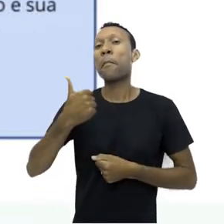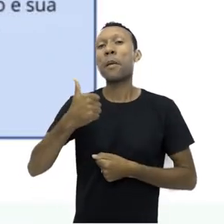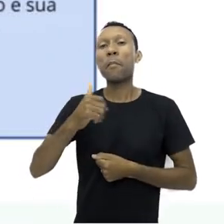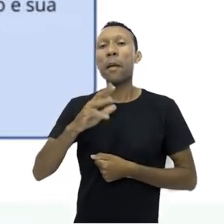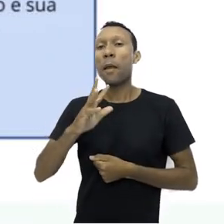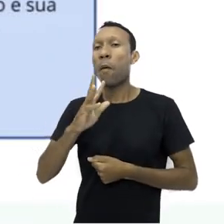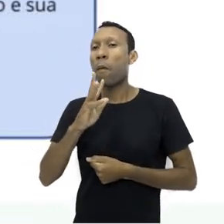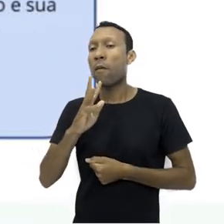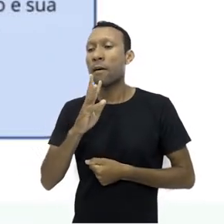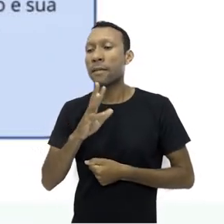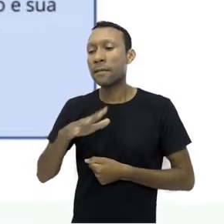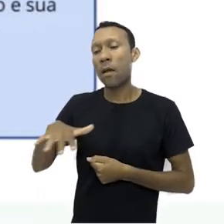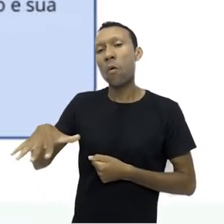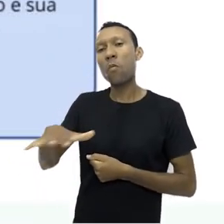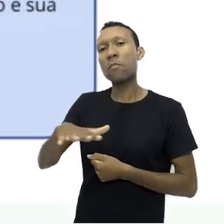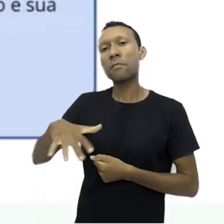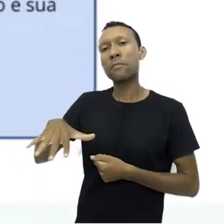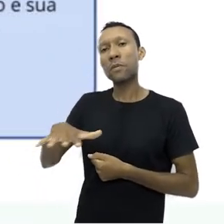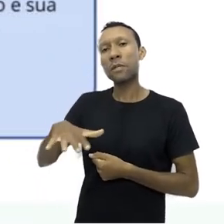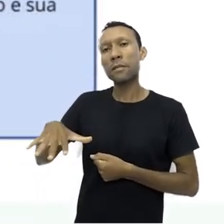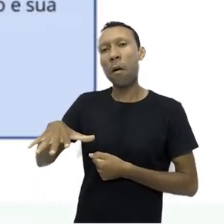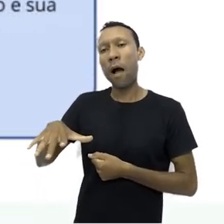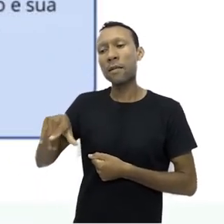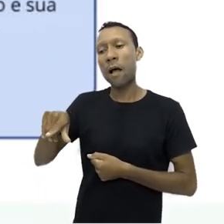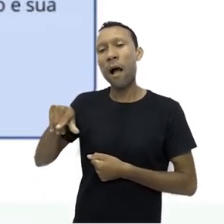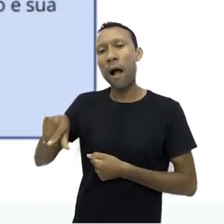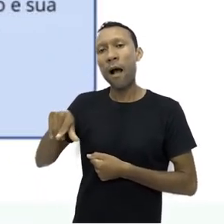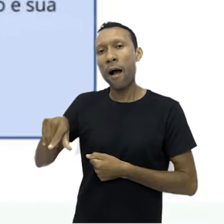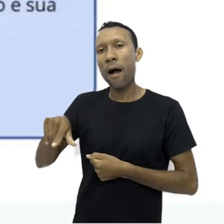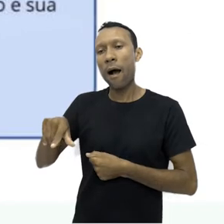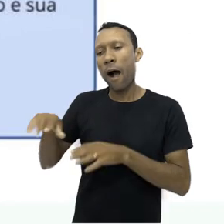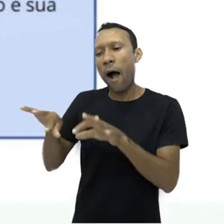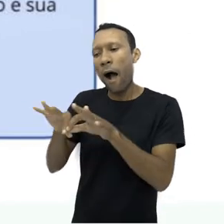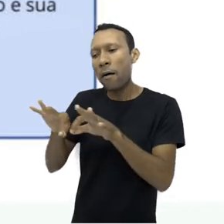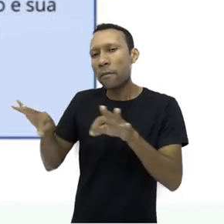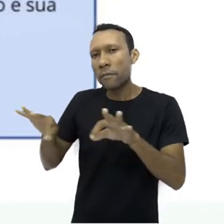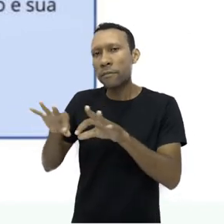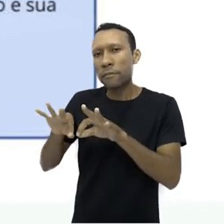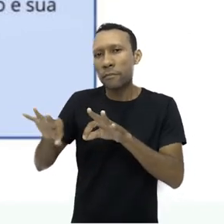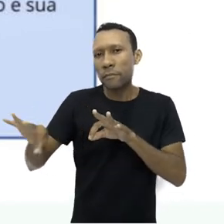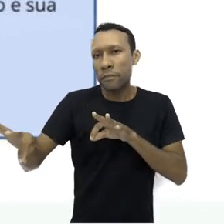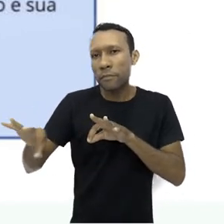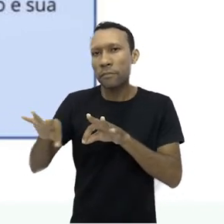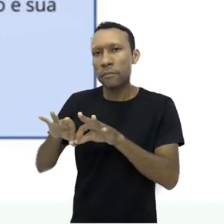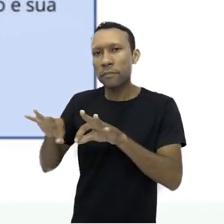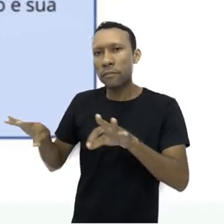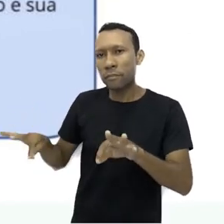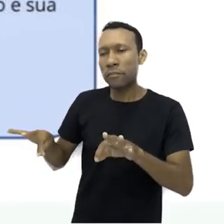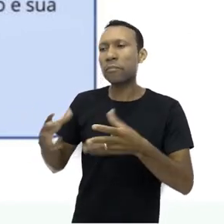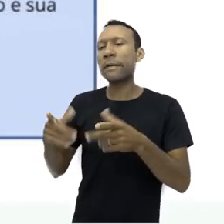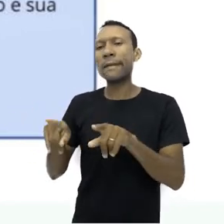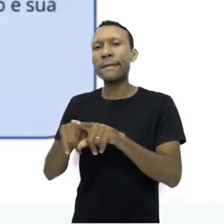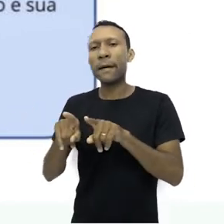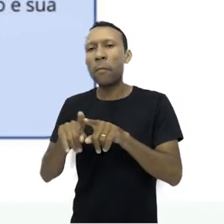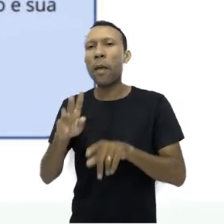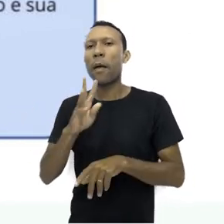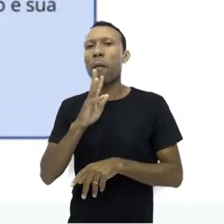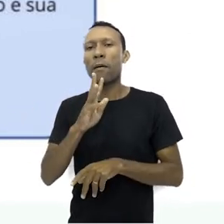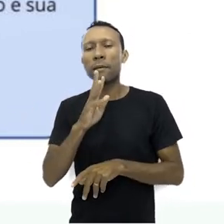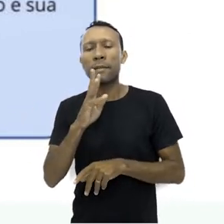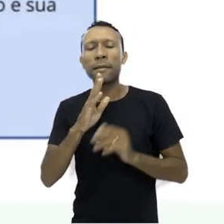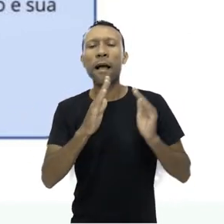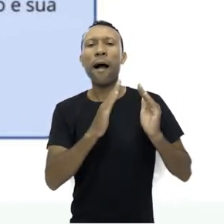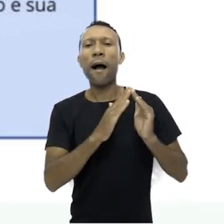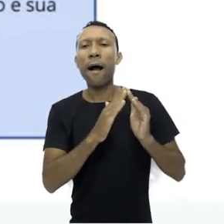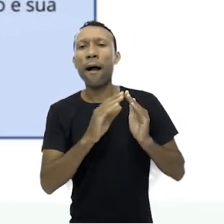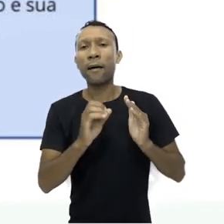espaço físico. Então, você tem que conhecer o terreno, as medidas do terreno. Você tem que conhecer, por exemplo, a casa que você vai fazer a planta baixa. Você tem